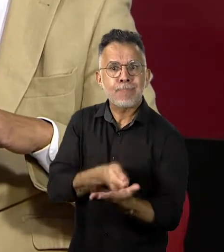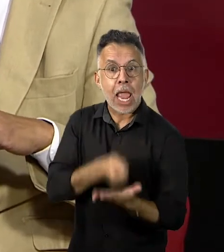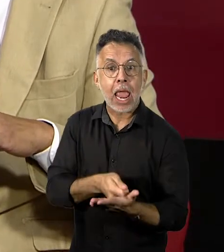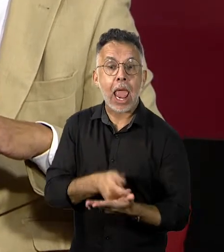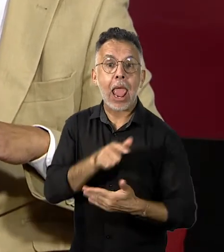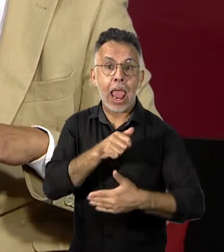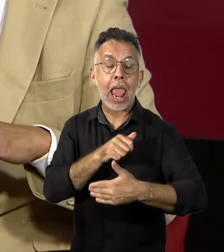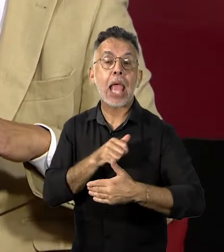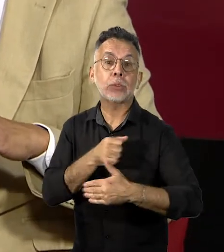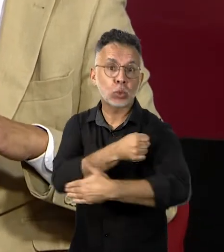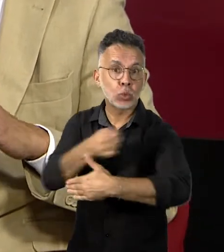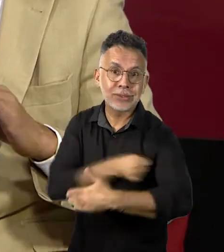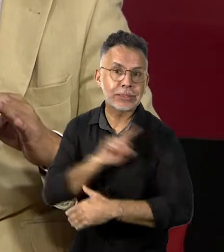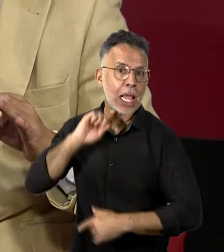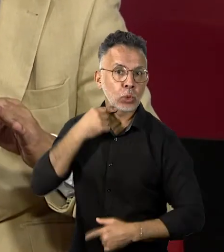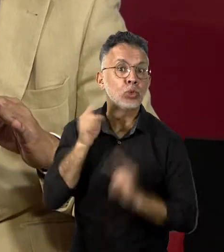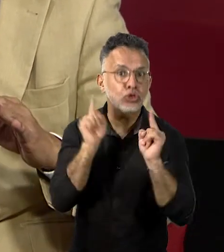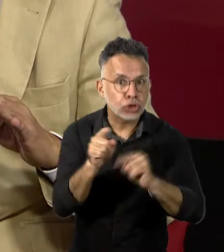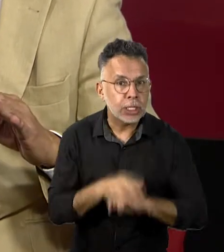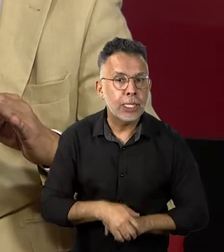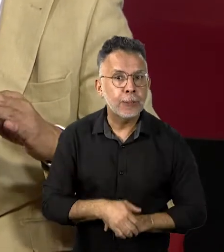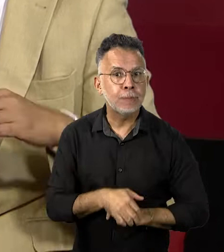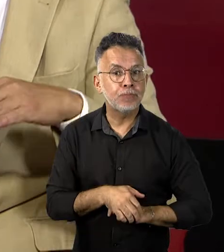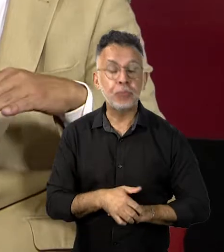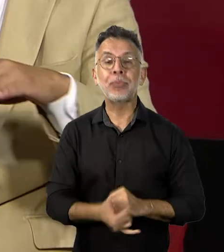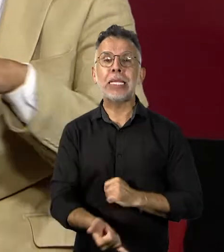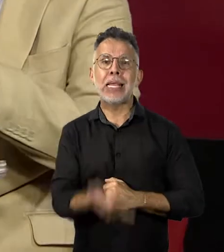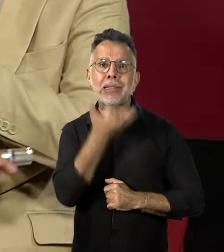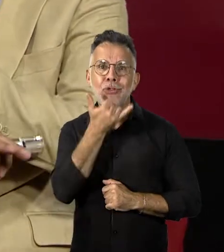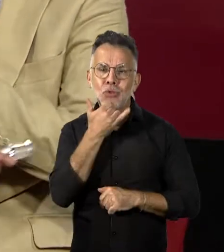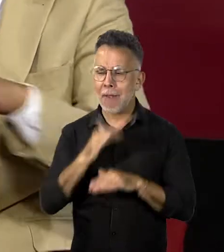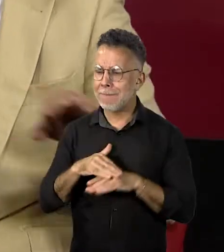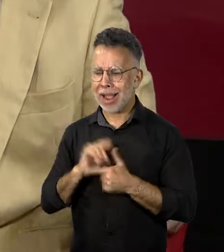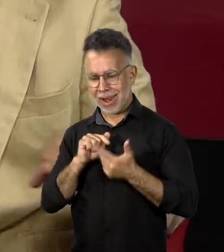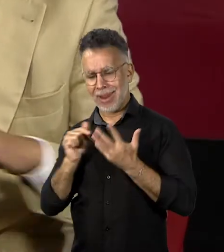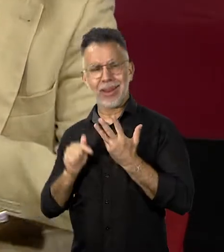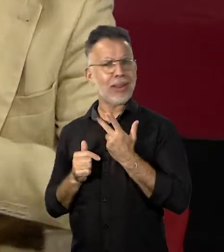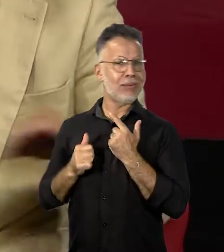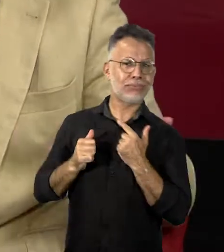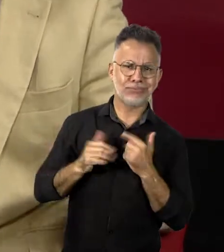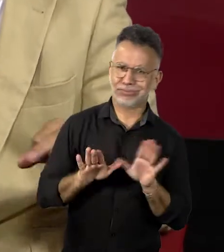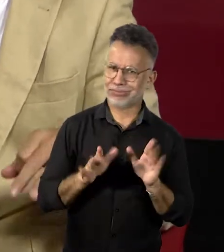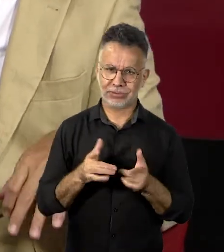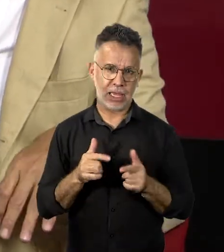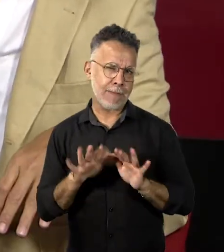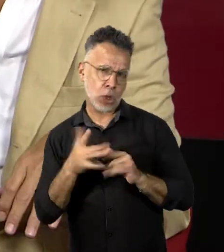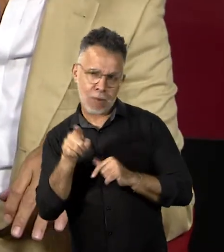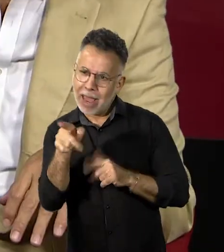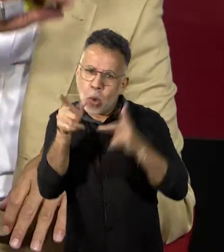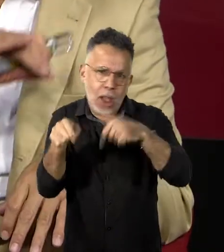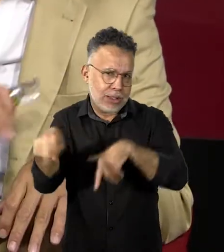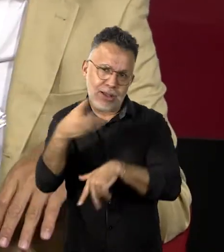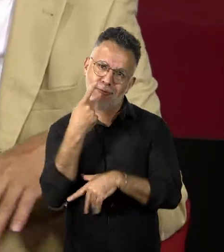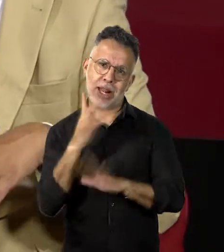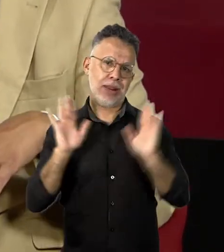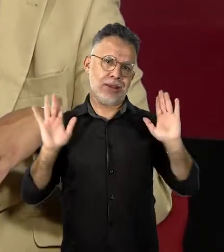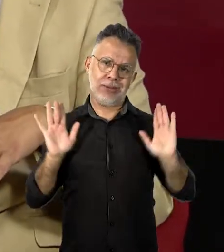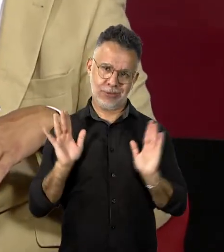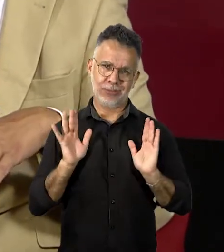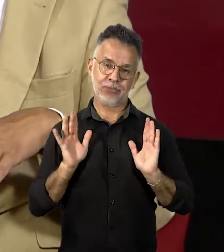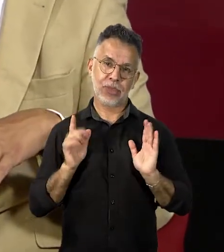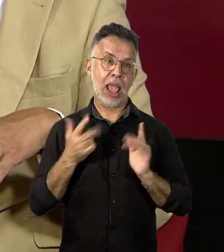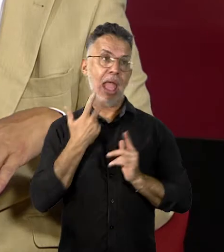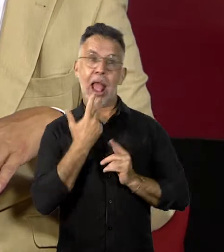são cozinhas sujas. E as desculpas são as mais esfarrapadas possíveis, mais ou menos como essa que você